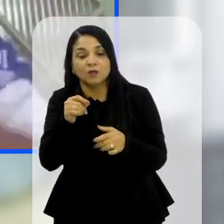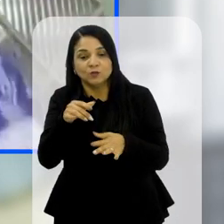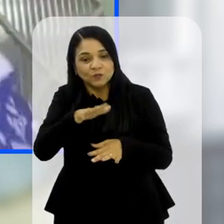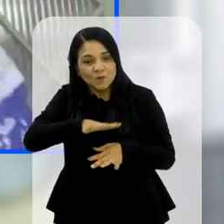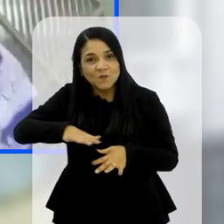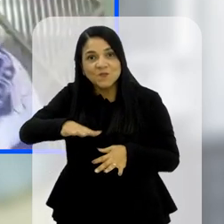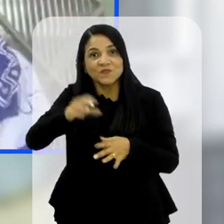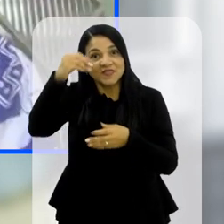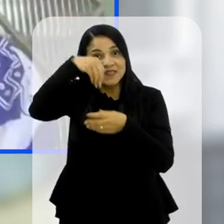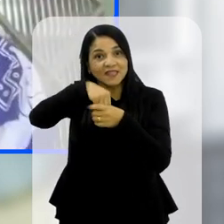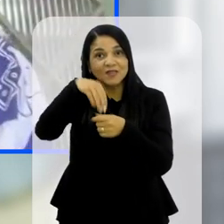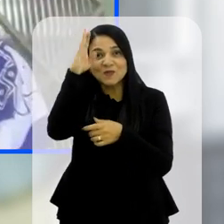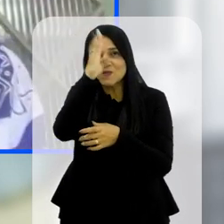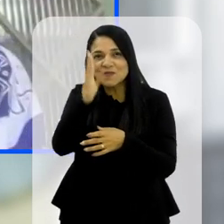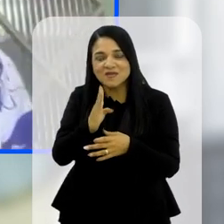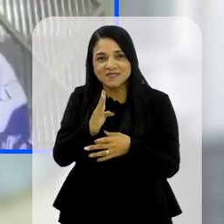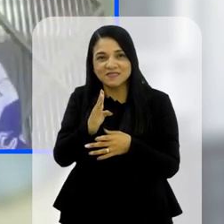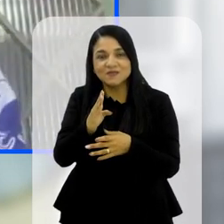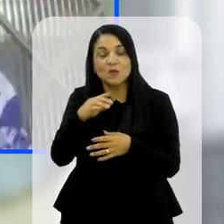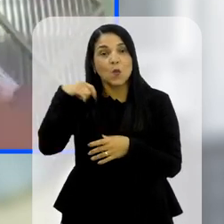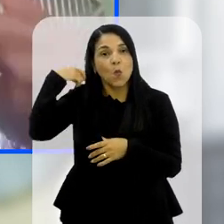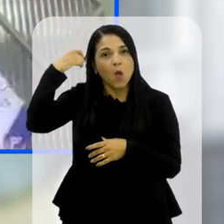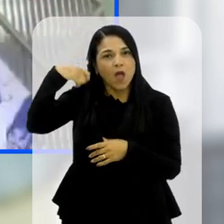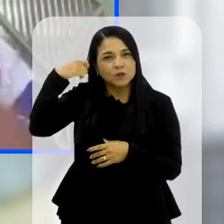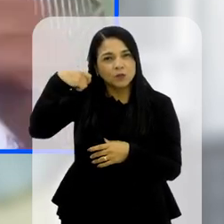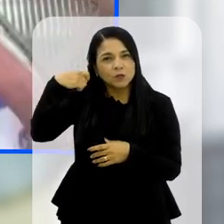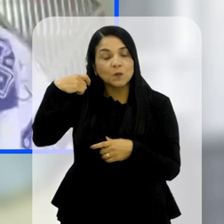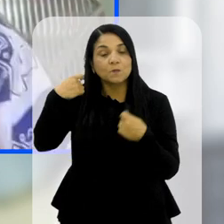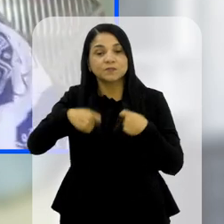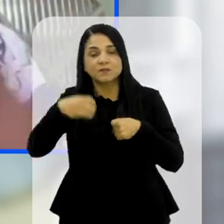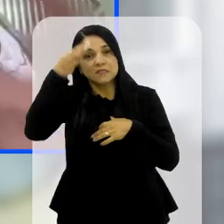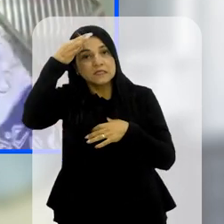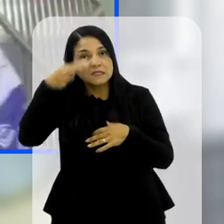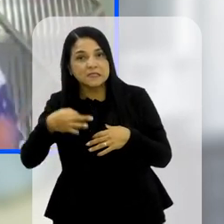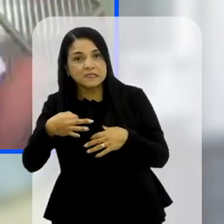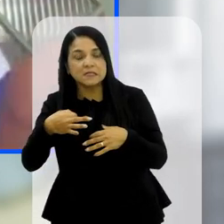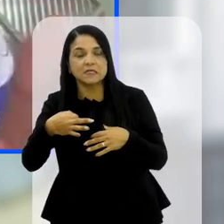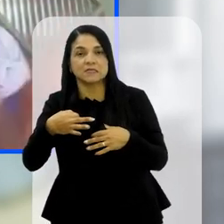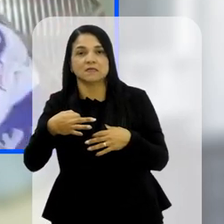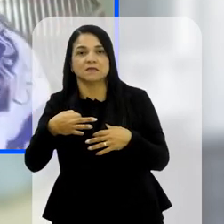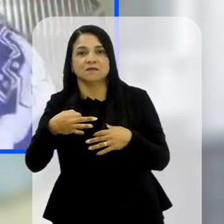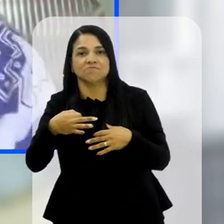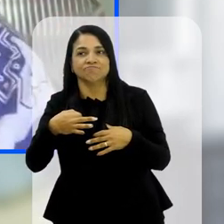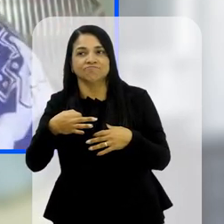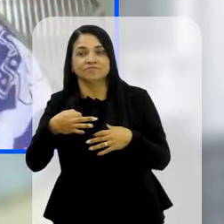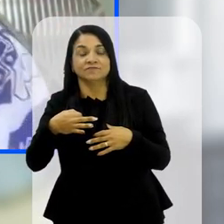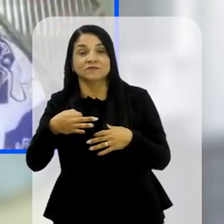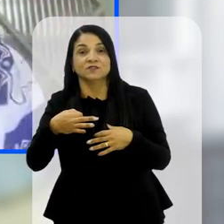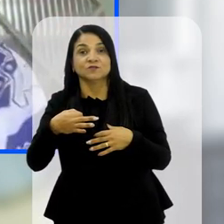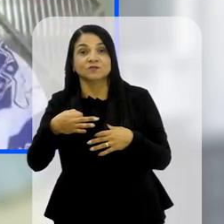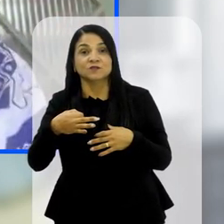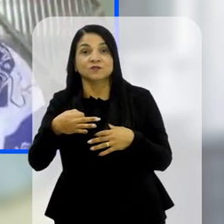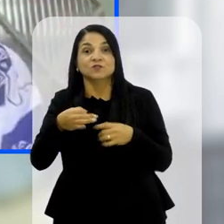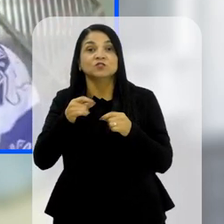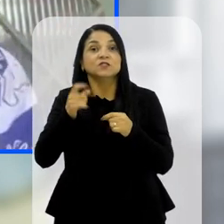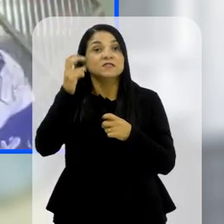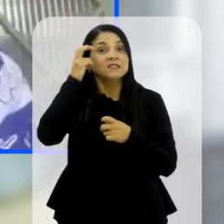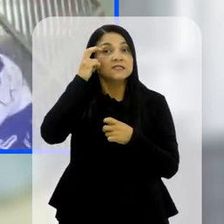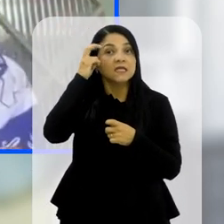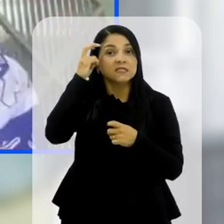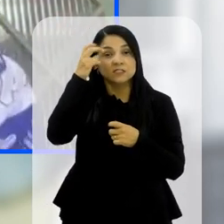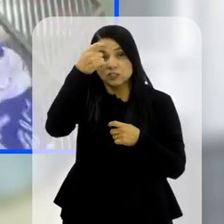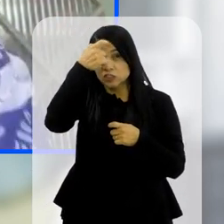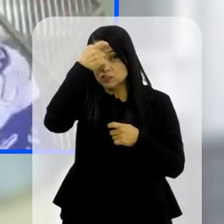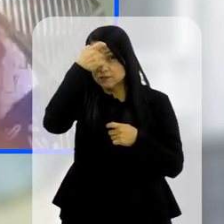tem e o mercado que a gente tem dentro do Brasil. Então, esse ator também precisa entender o seu contrato, precisa também